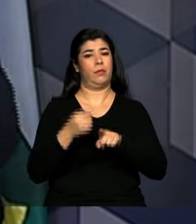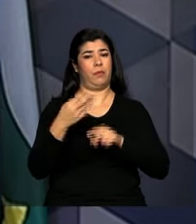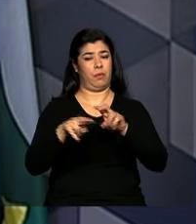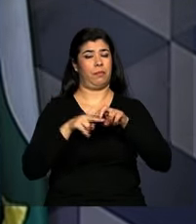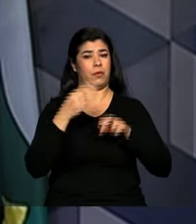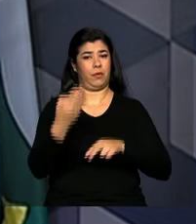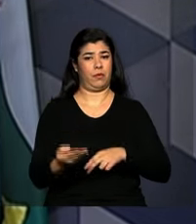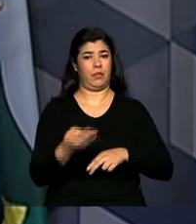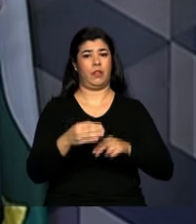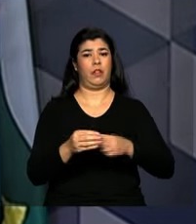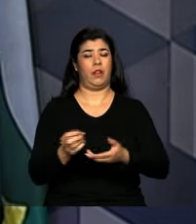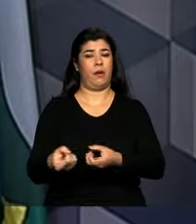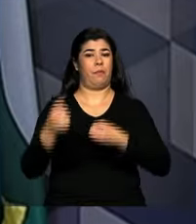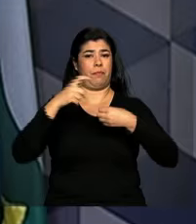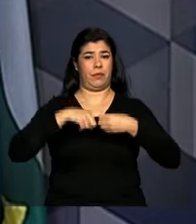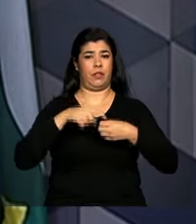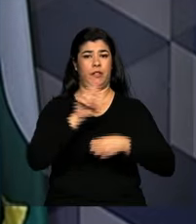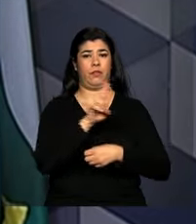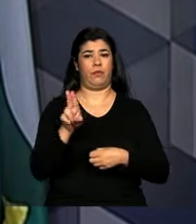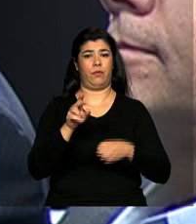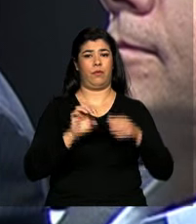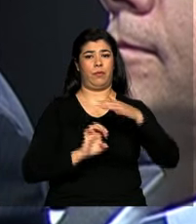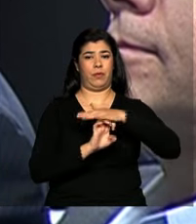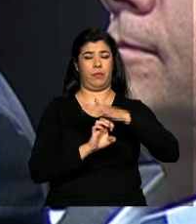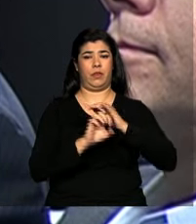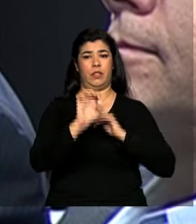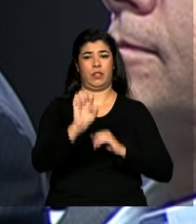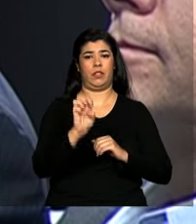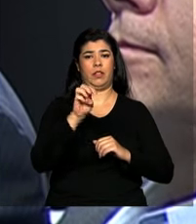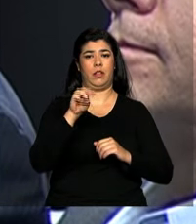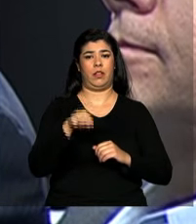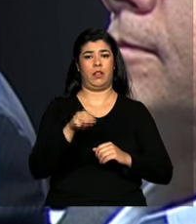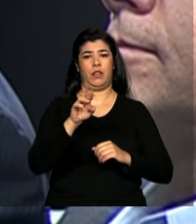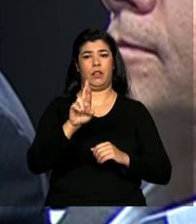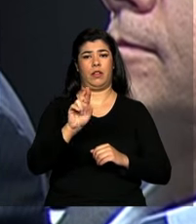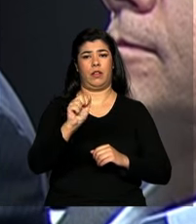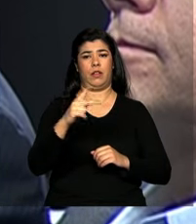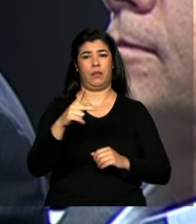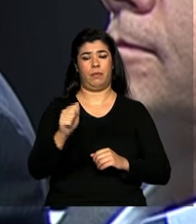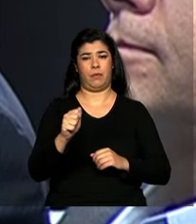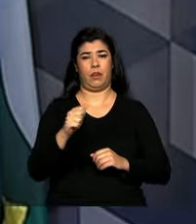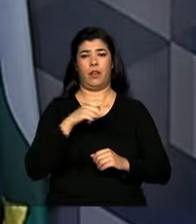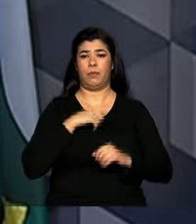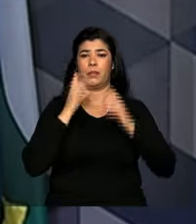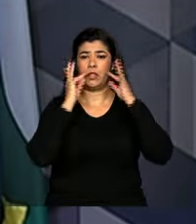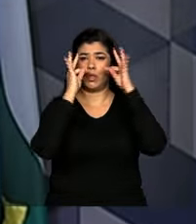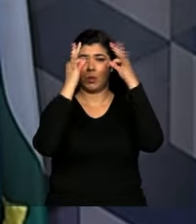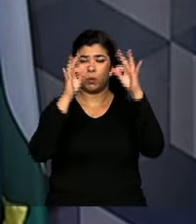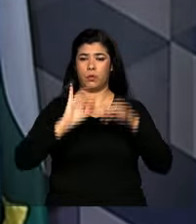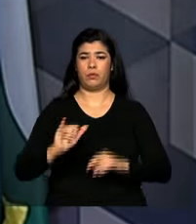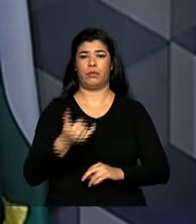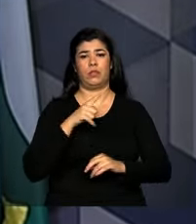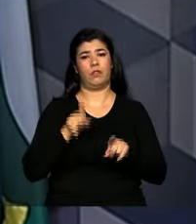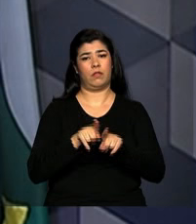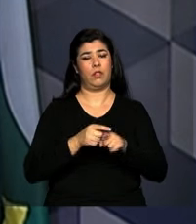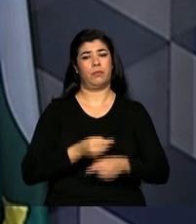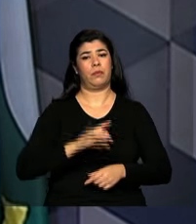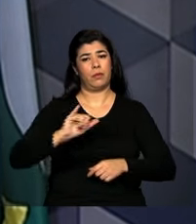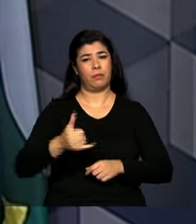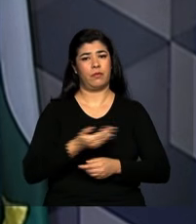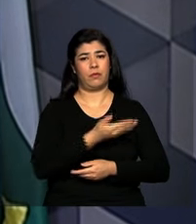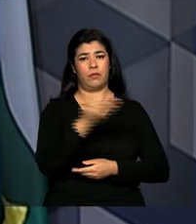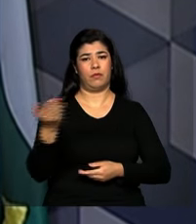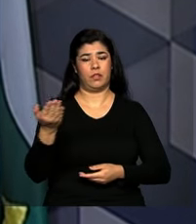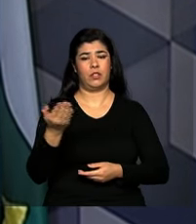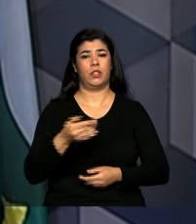que é a nossa grande parceira, que nos fornece essa tecnologia, nós pudemos colocar em prática esse programa e estamos disponibilizando nessa safra